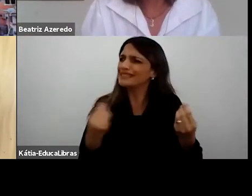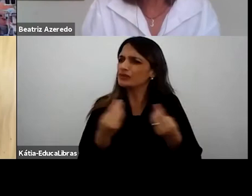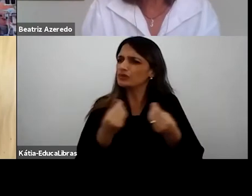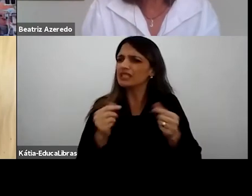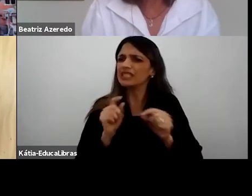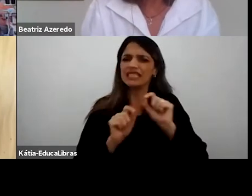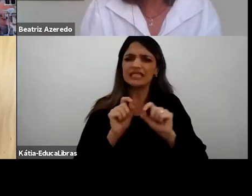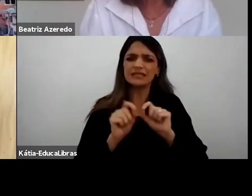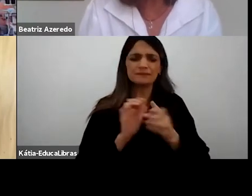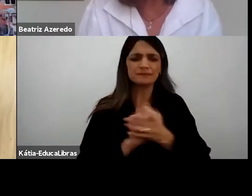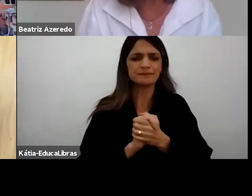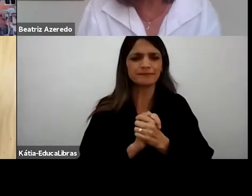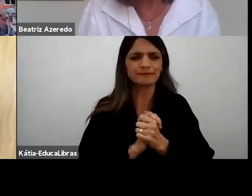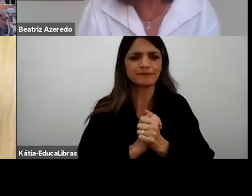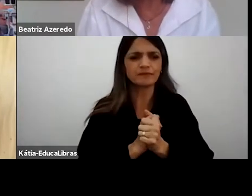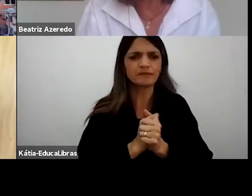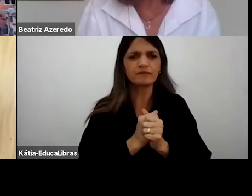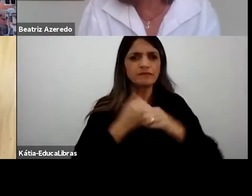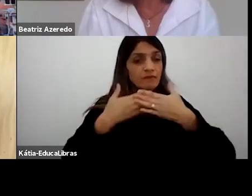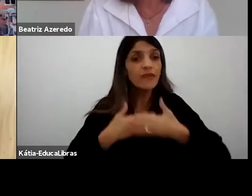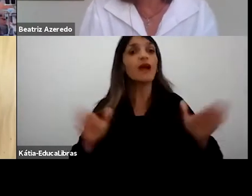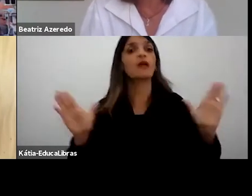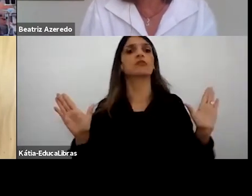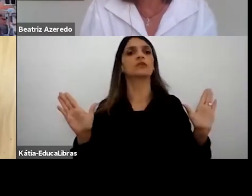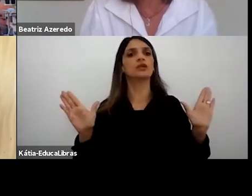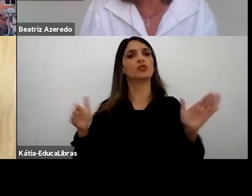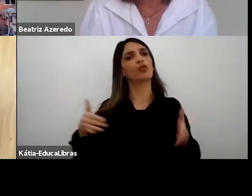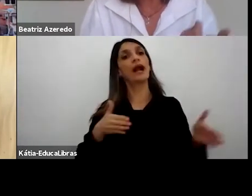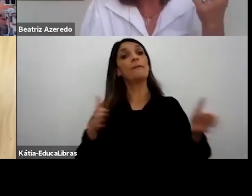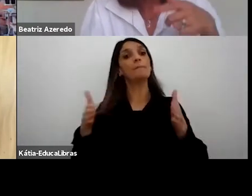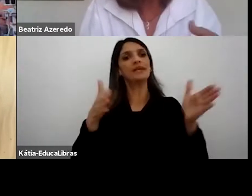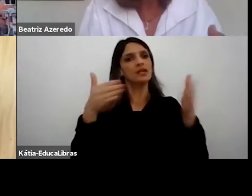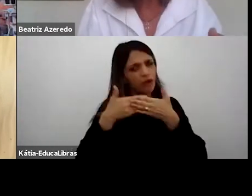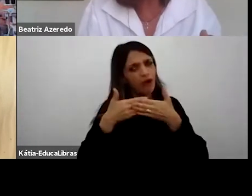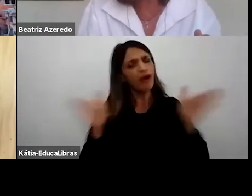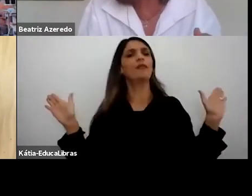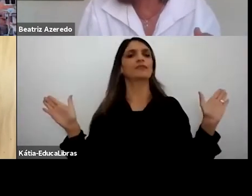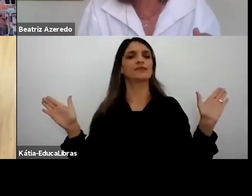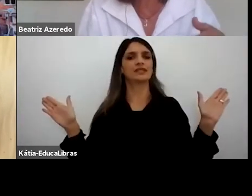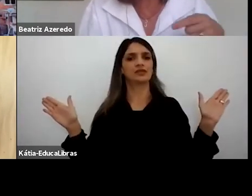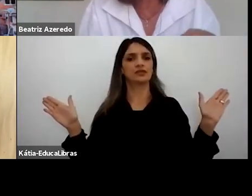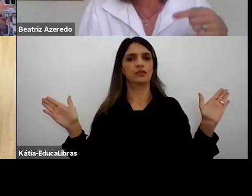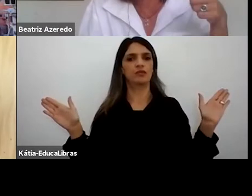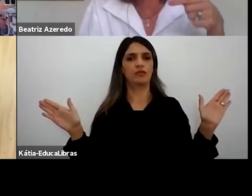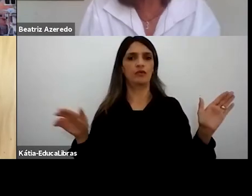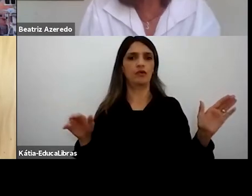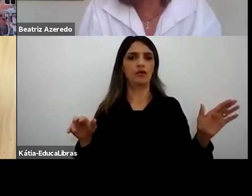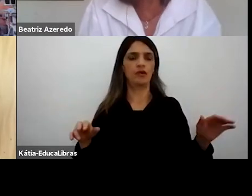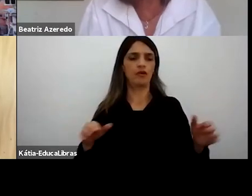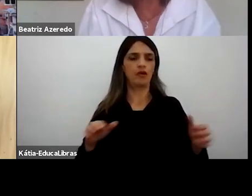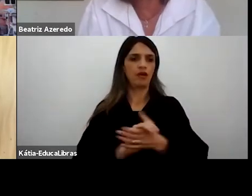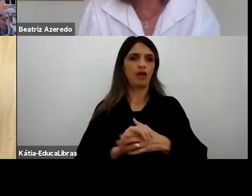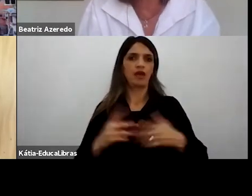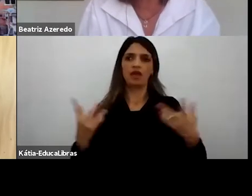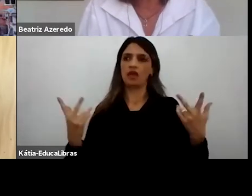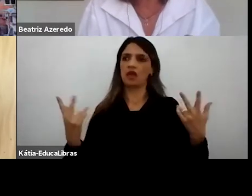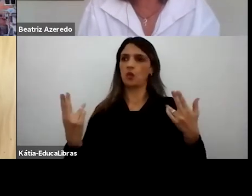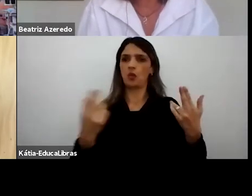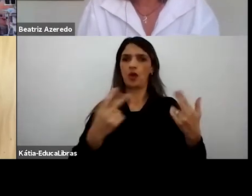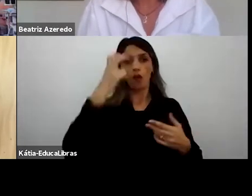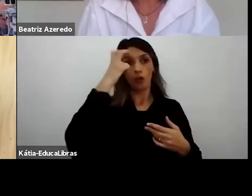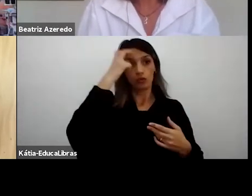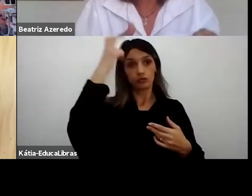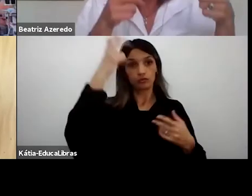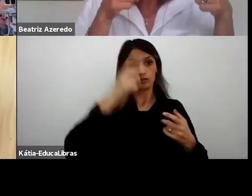abre assim, uma avenida pela frente. Né? Quer dizer, não sairemos iguais do ponto de vista de cultura, de doação,